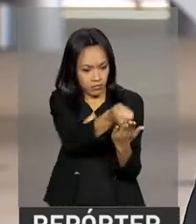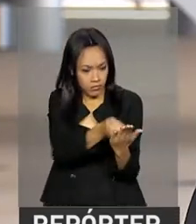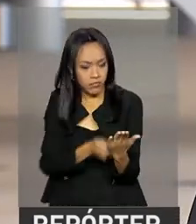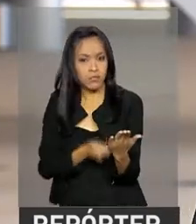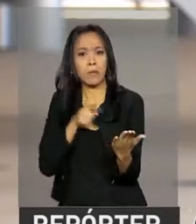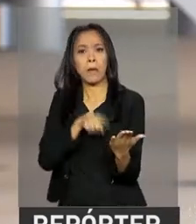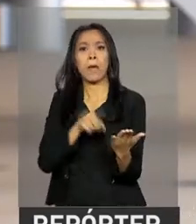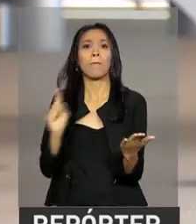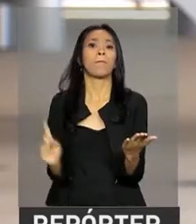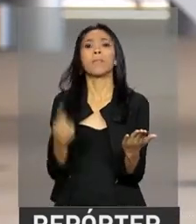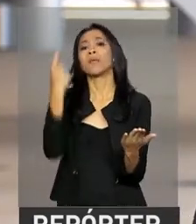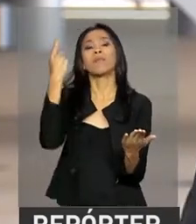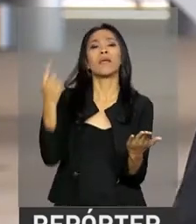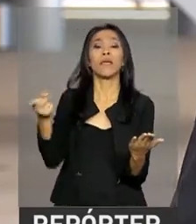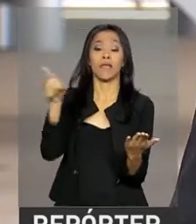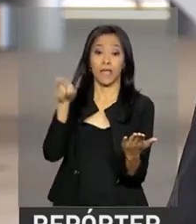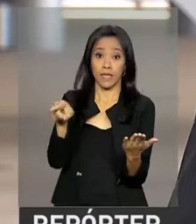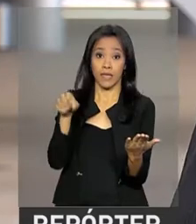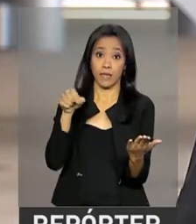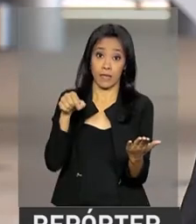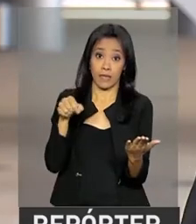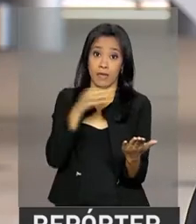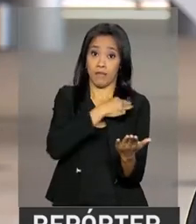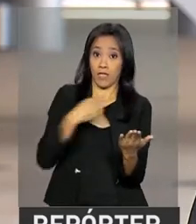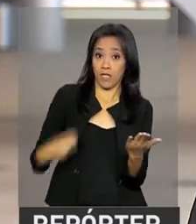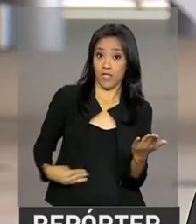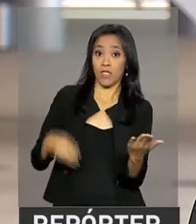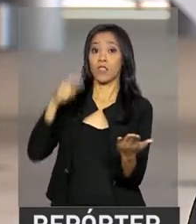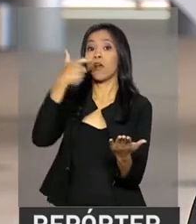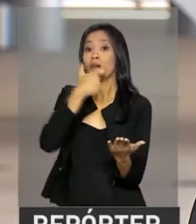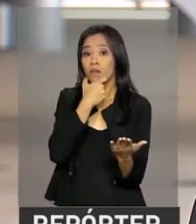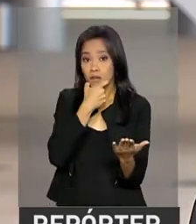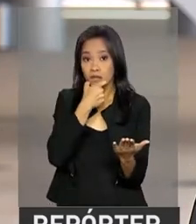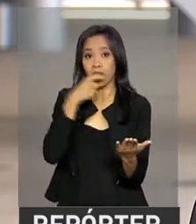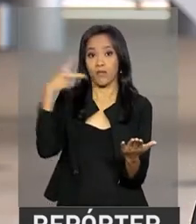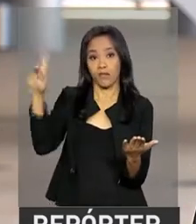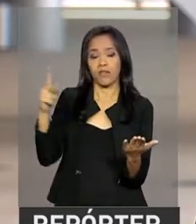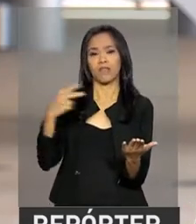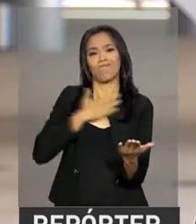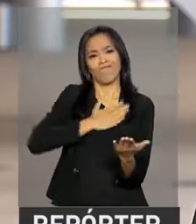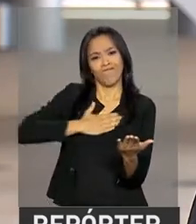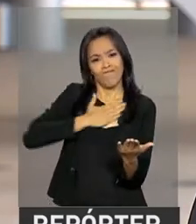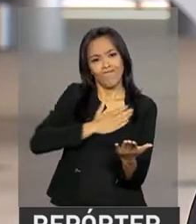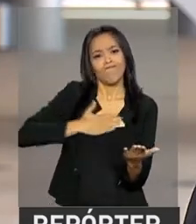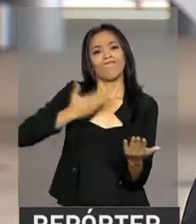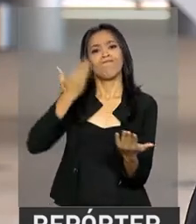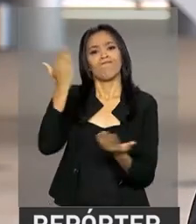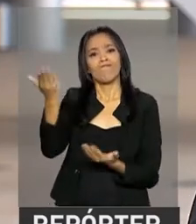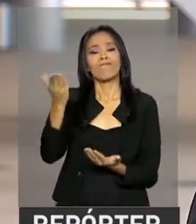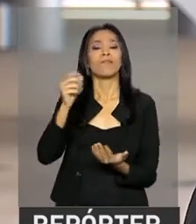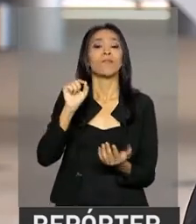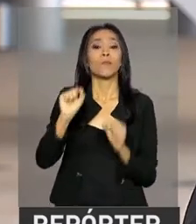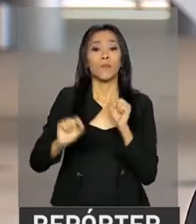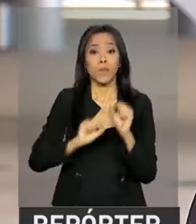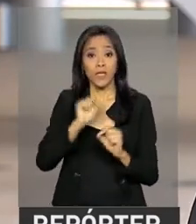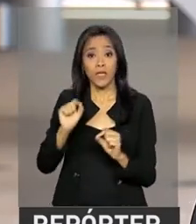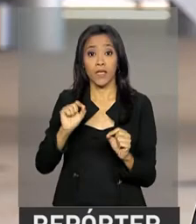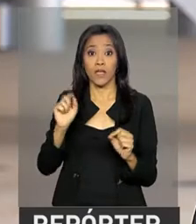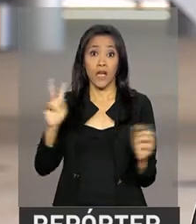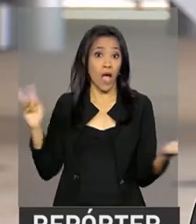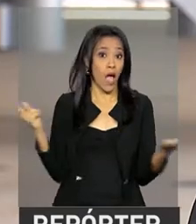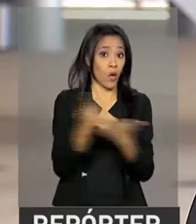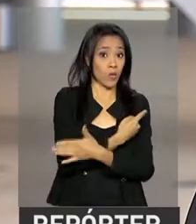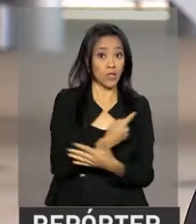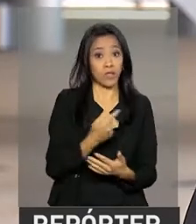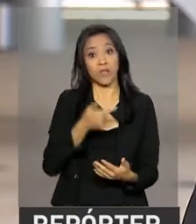carta à primeira-ministra britânica, Theresa May, para prestar a solidariedade do Brasil ao povo inglês com relação aí aos